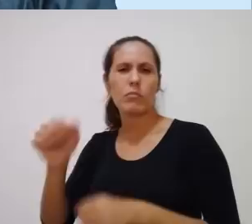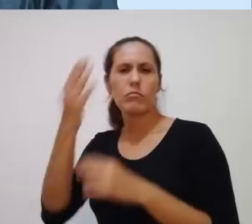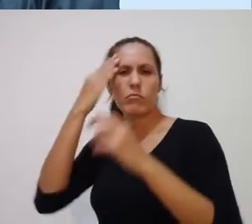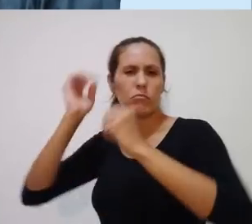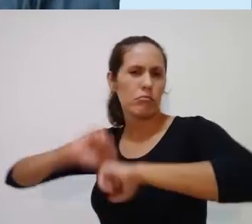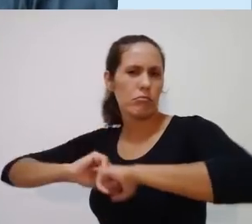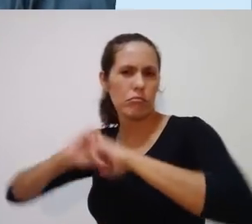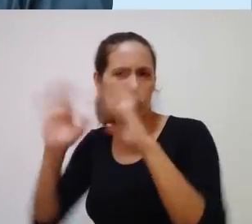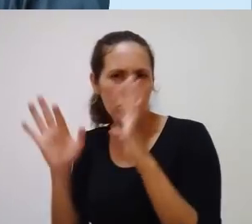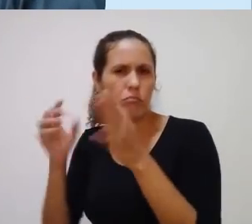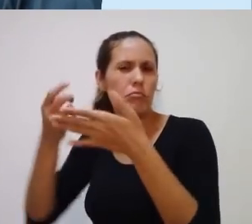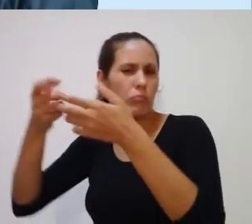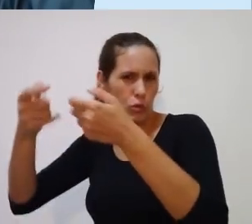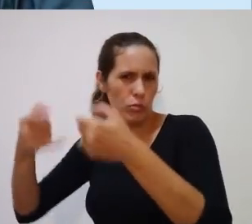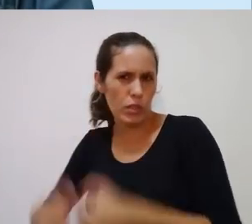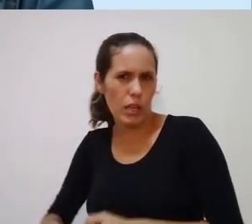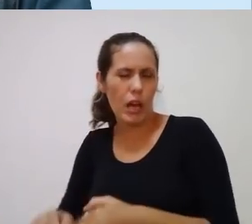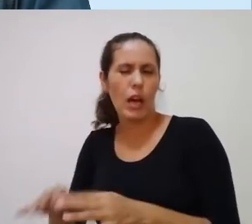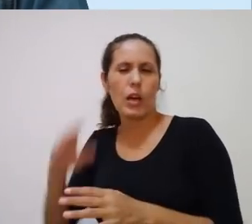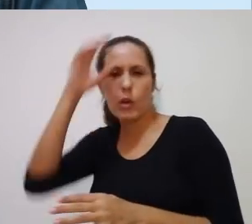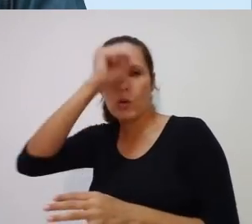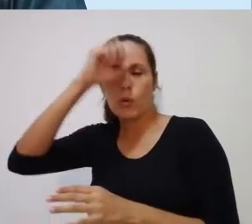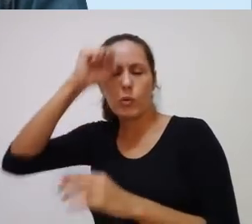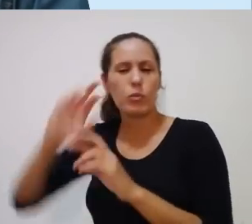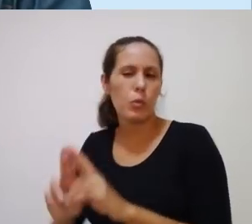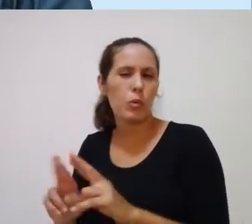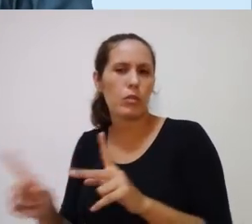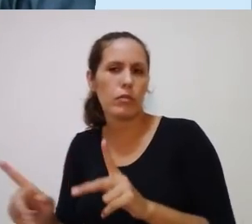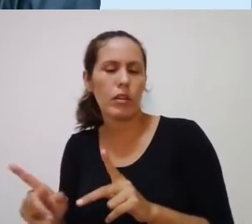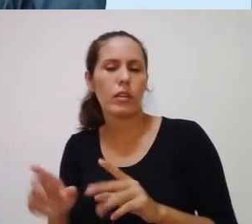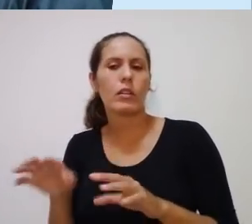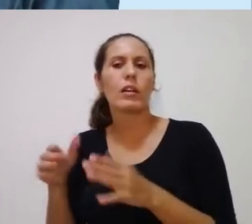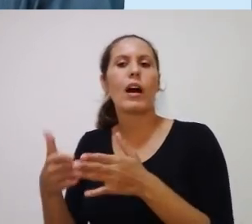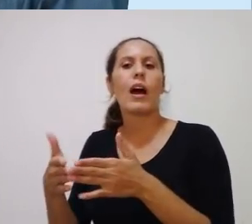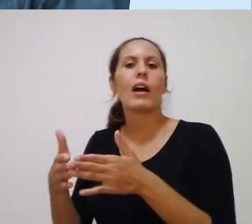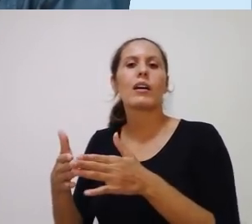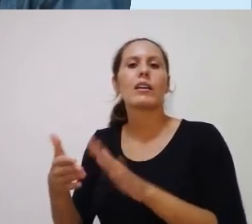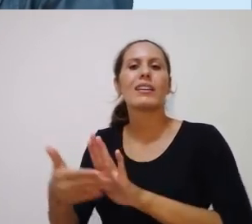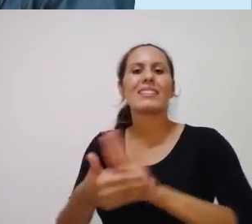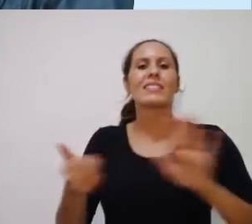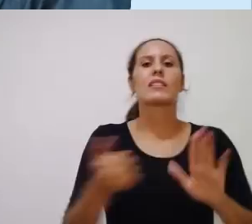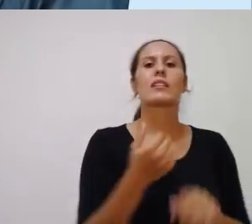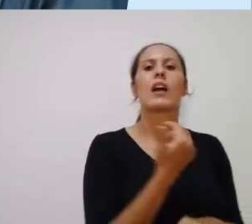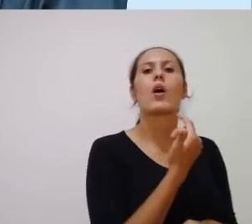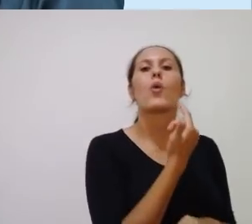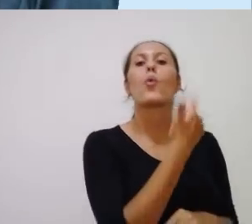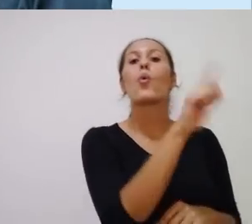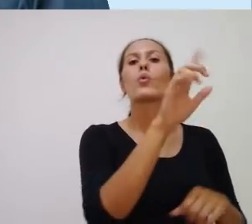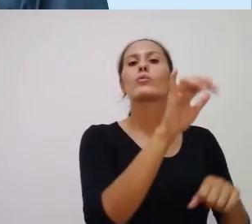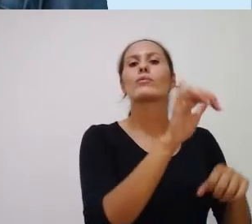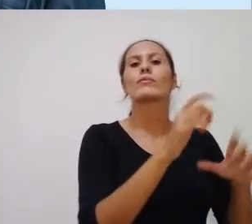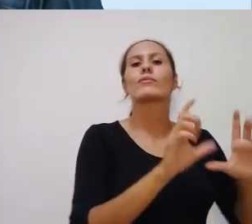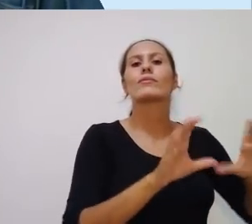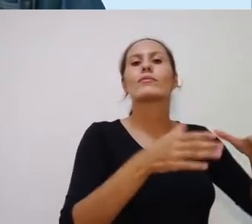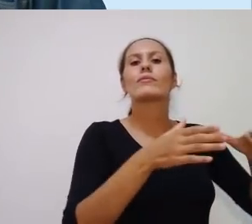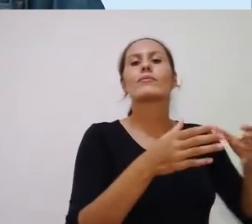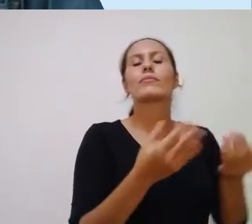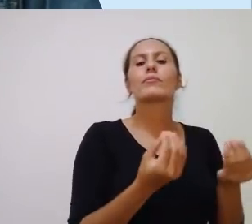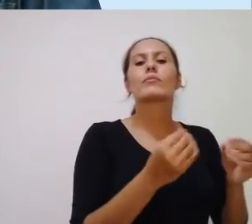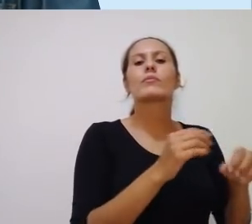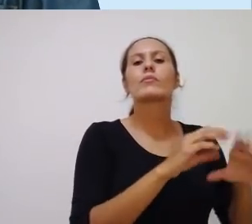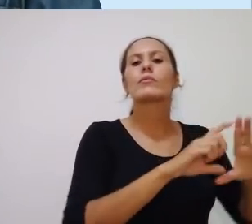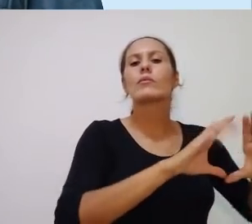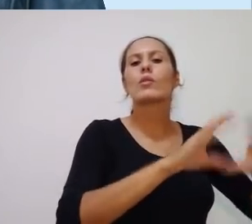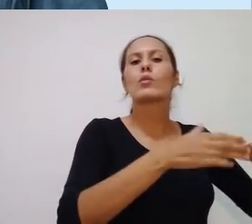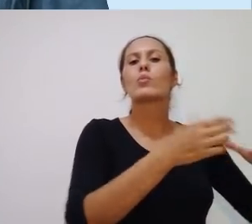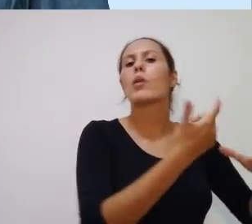na aprendizagem. Agora, tira o GeoGebra e faz numa sala B, tentando travar aquelas variáveis que a gente falou. A tua sala é teu